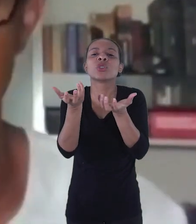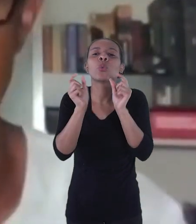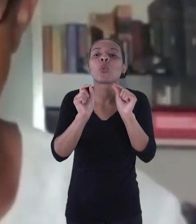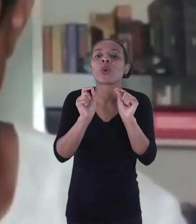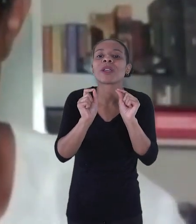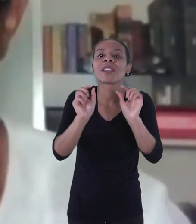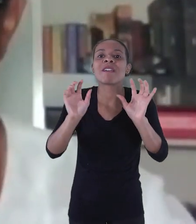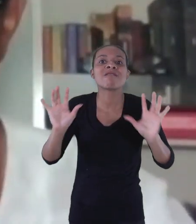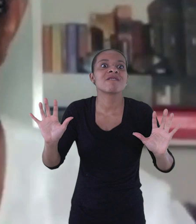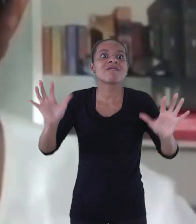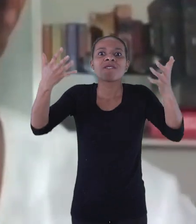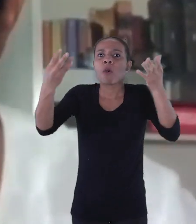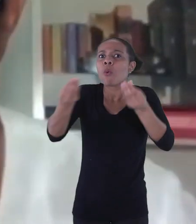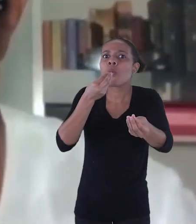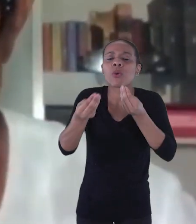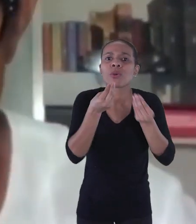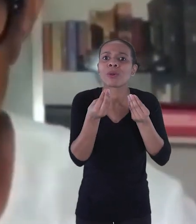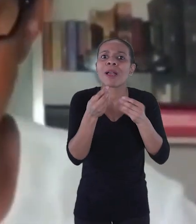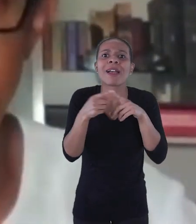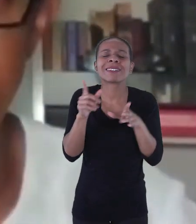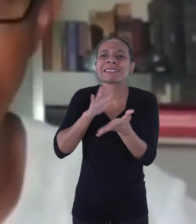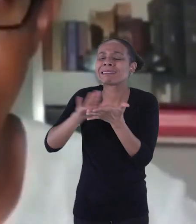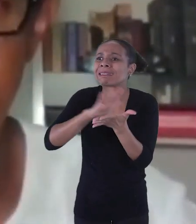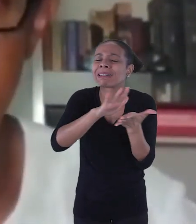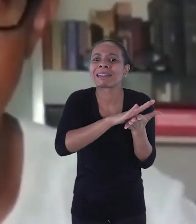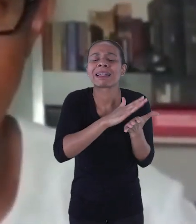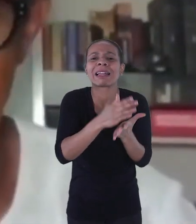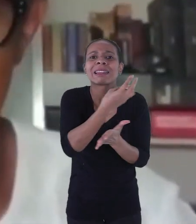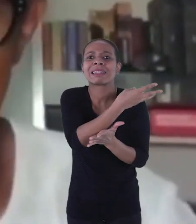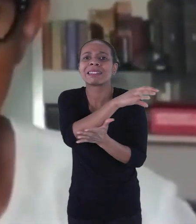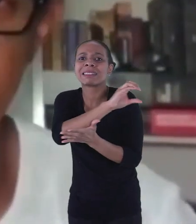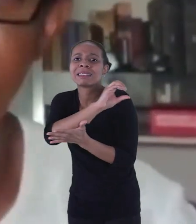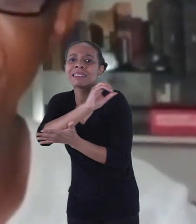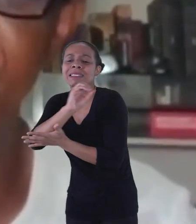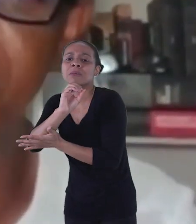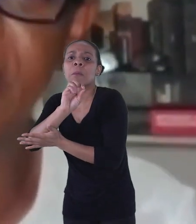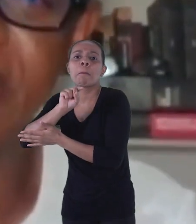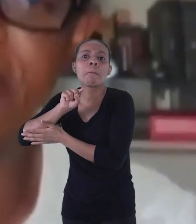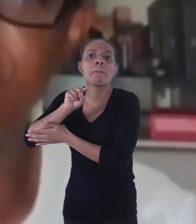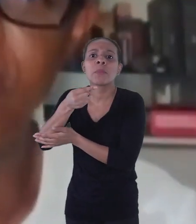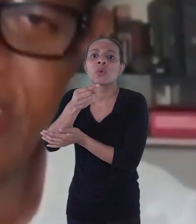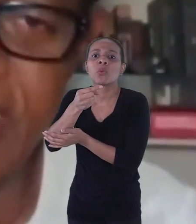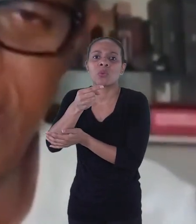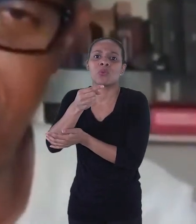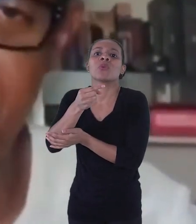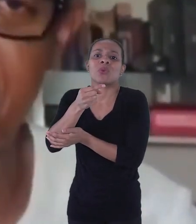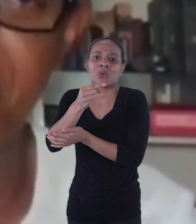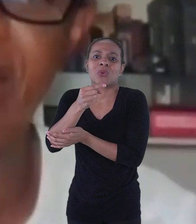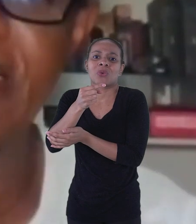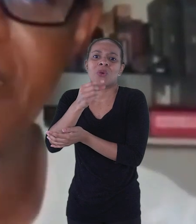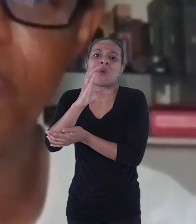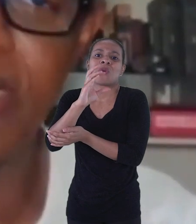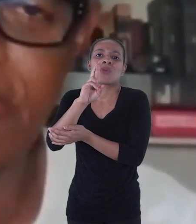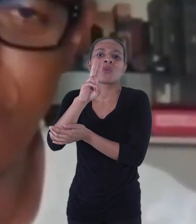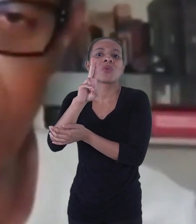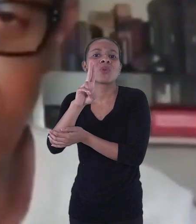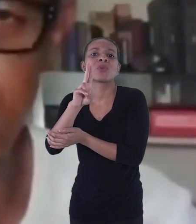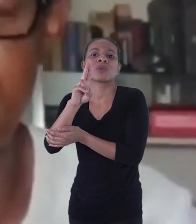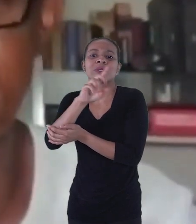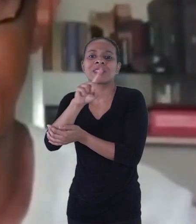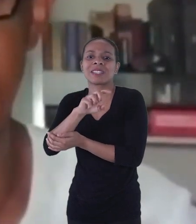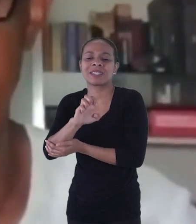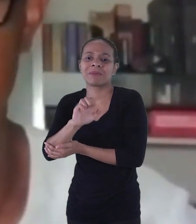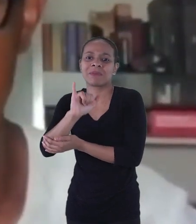fortuna. Seriam 300 mil cruzeiros que ela iria empenhar para fazer um banquete, um coquetel, para recepcionar